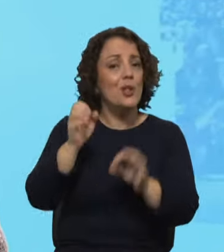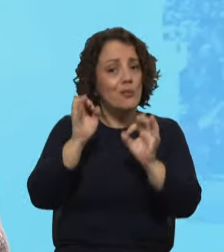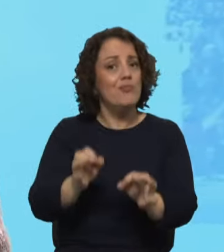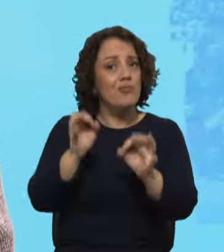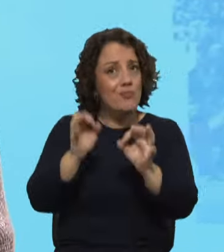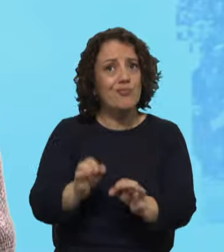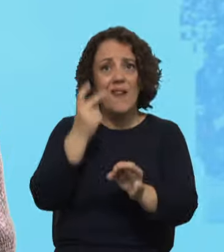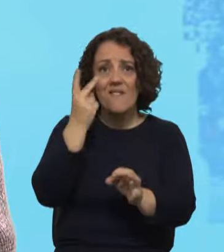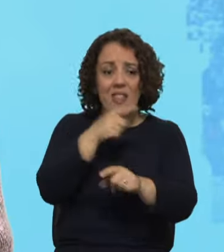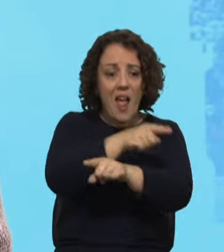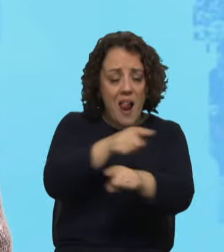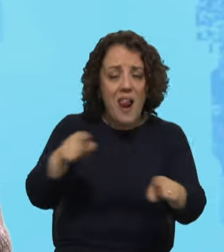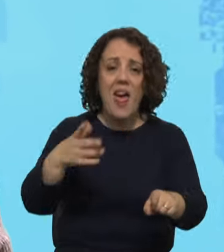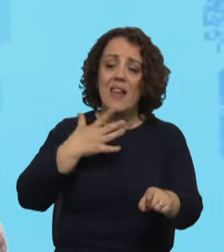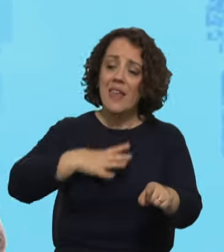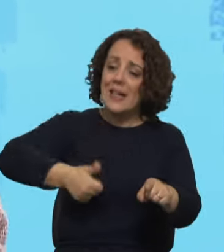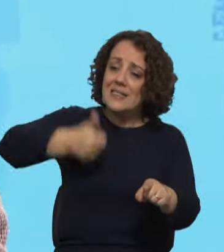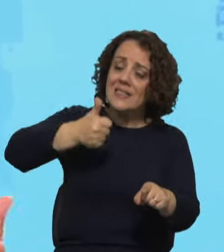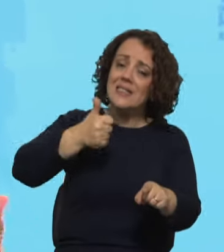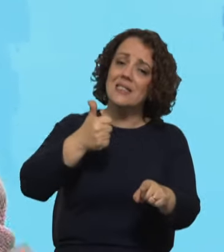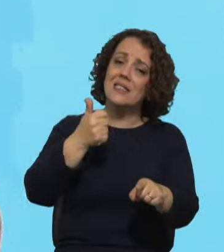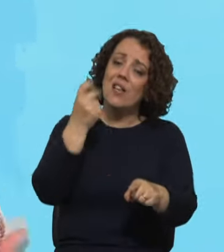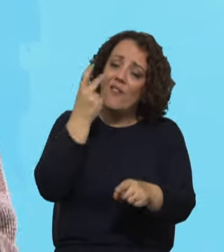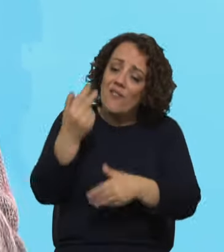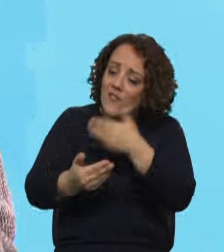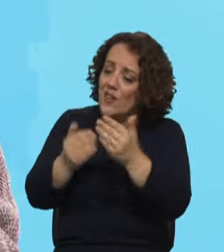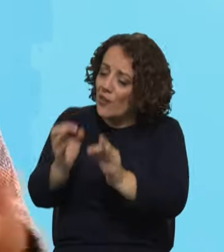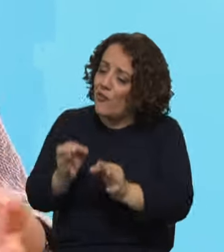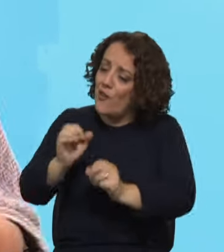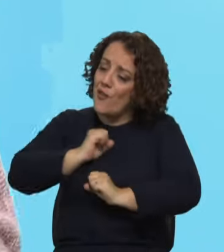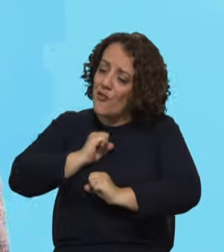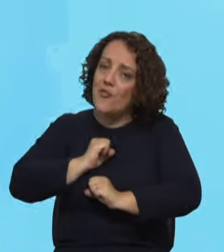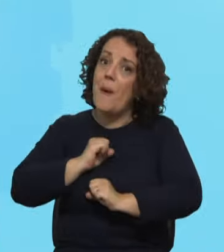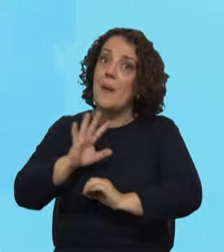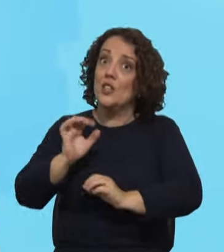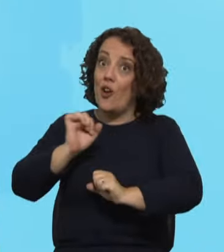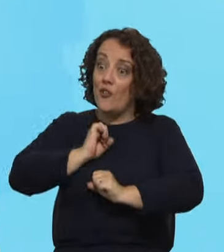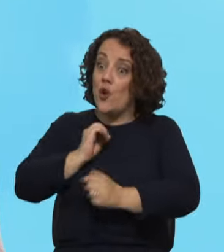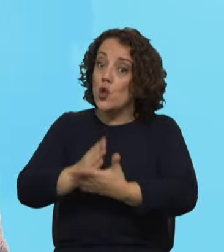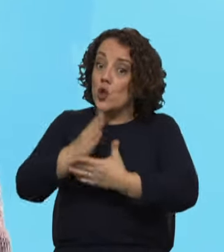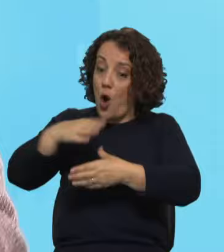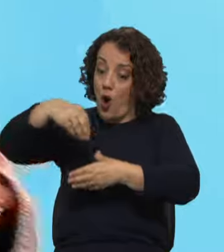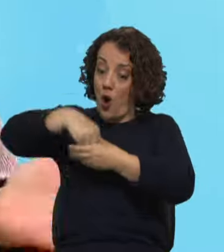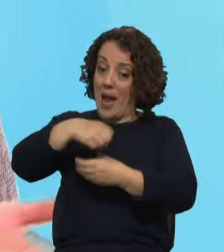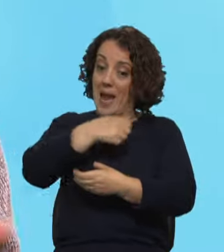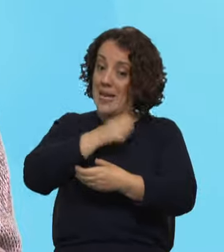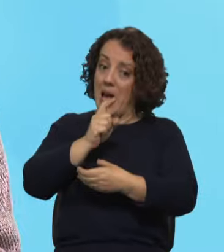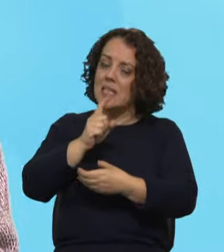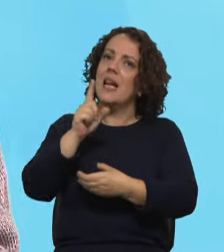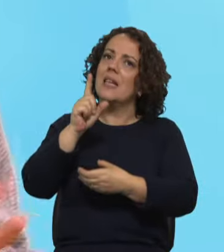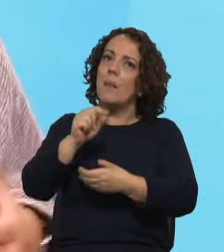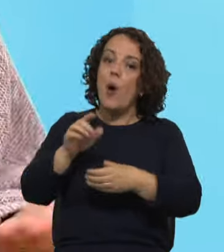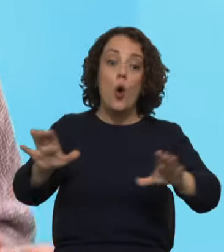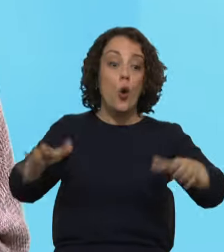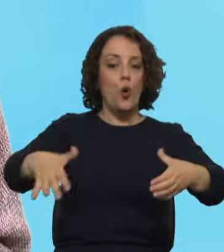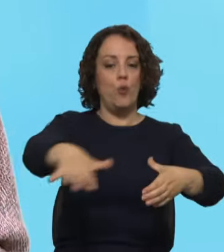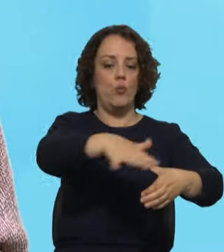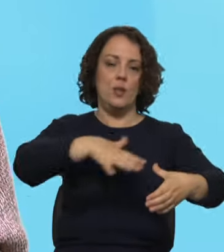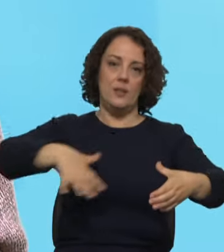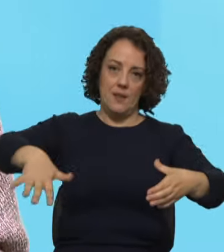as suas vidas a querer bem para os seus e ainda se sente muito que os seus não são só os seus que estão ali dentro da casa os seus é a comunidade e isso